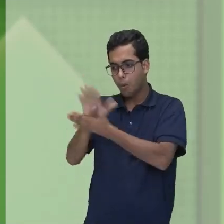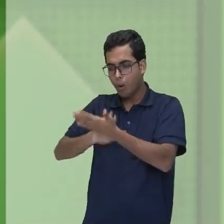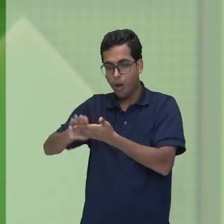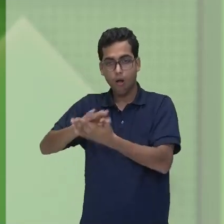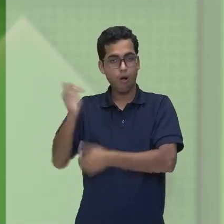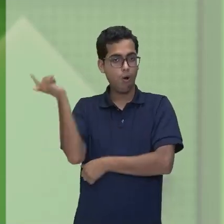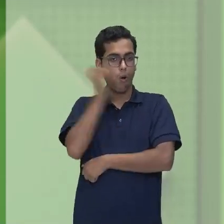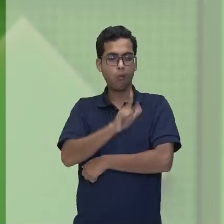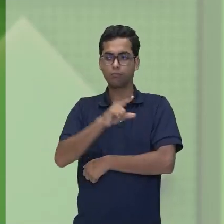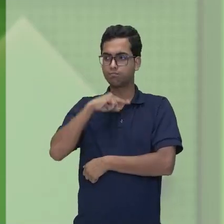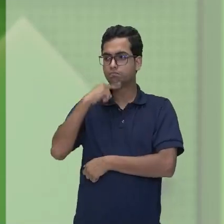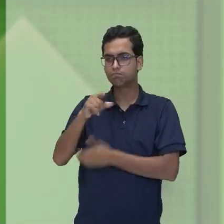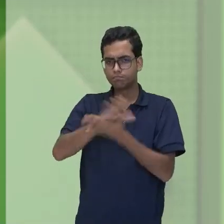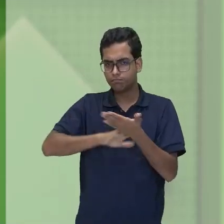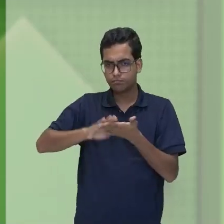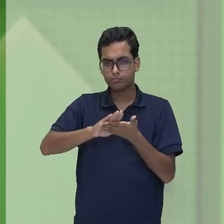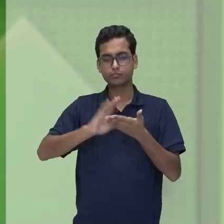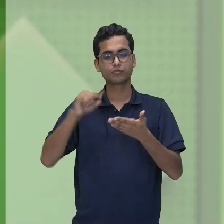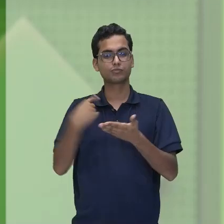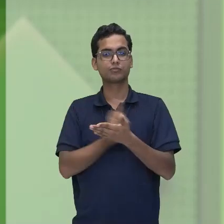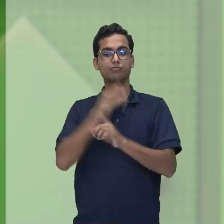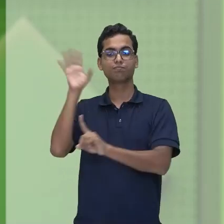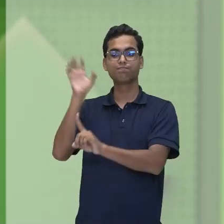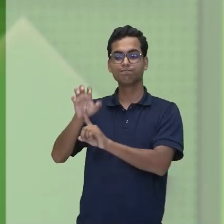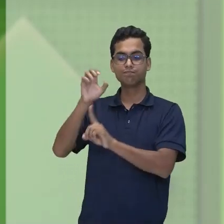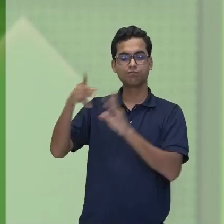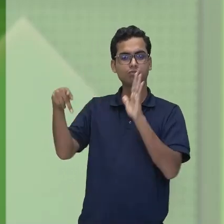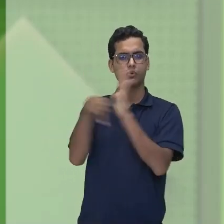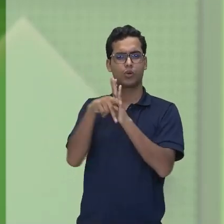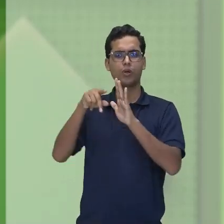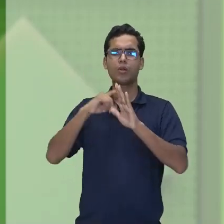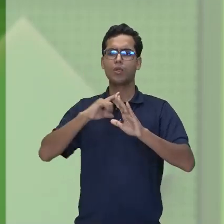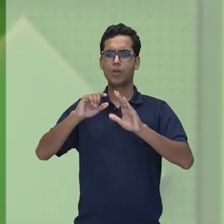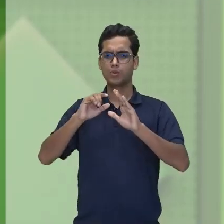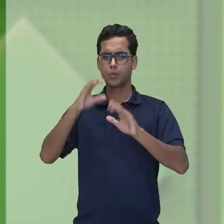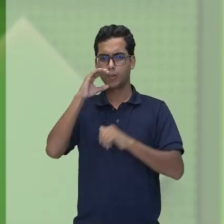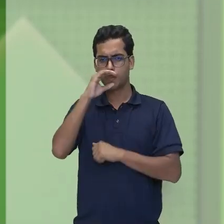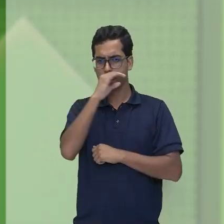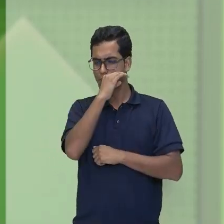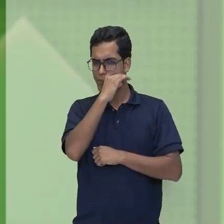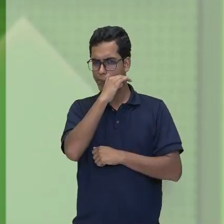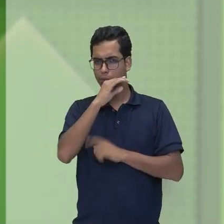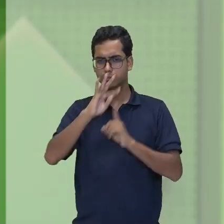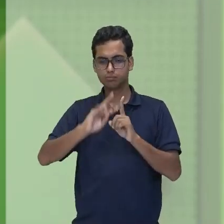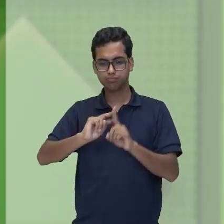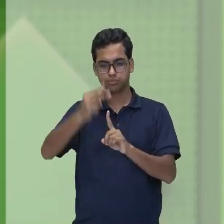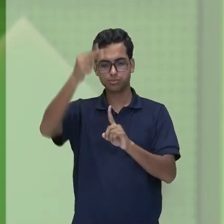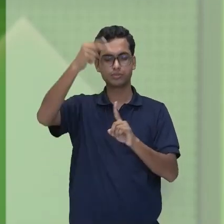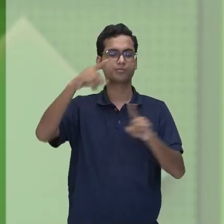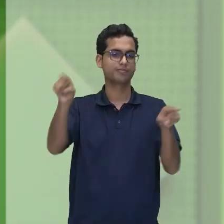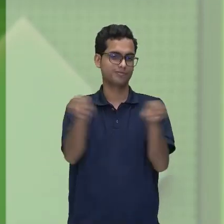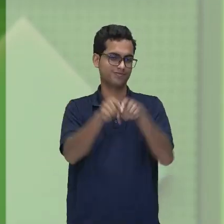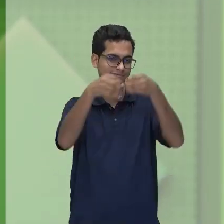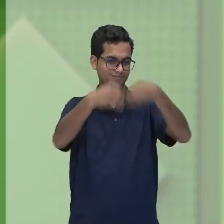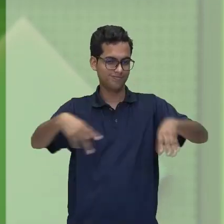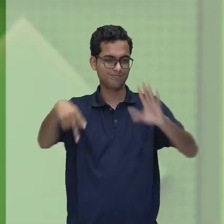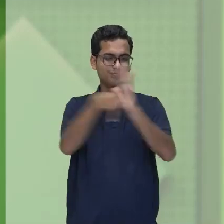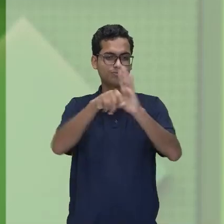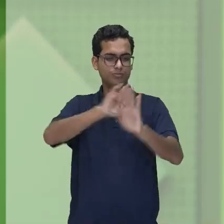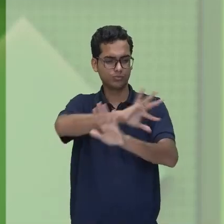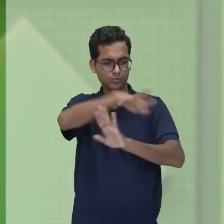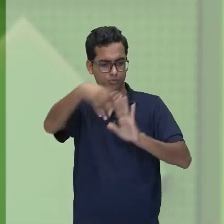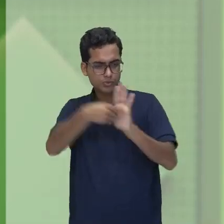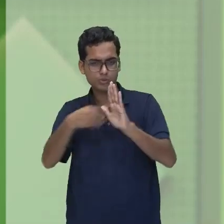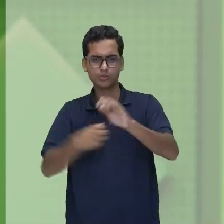estar contribuindo para que esse aquecimento ele aumente, né, trazendo cada vez mais prejuízos para o bioma amazônico, para o